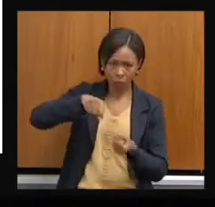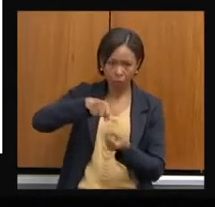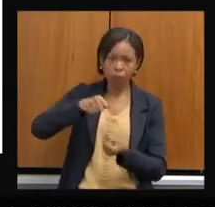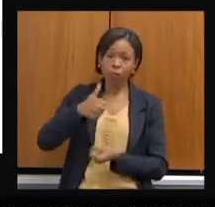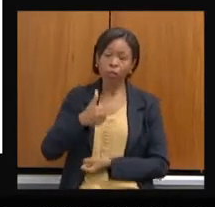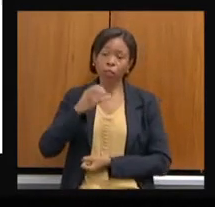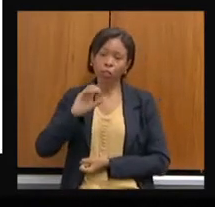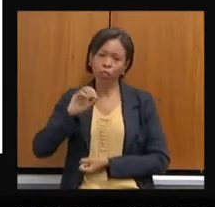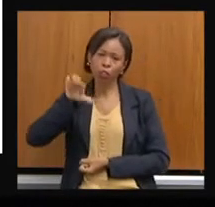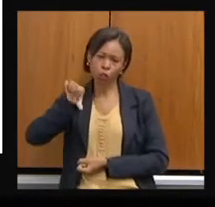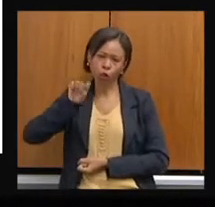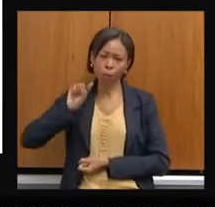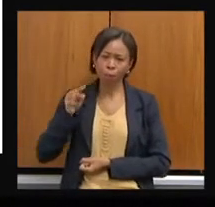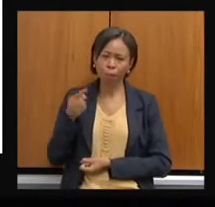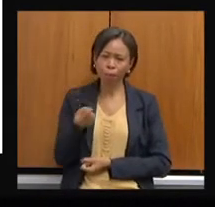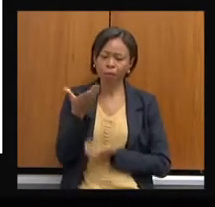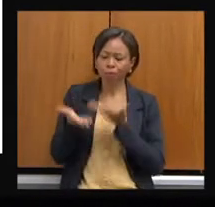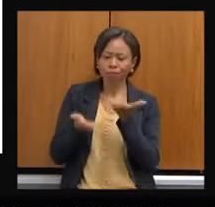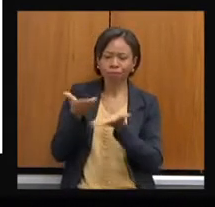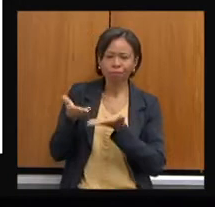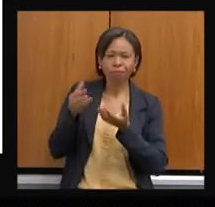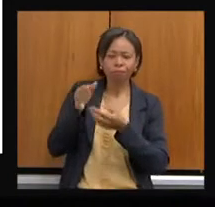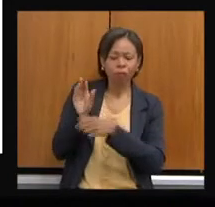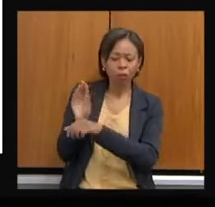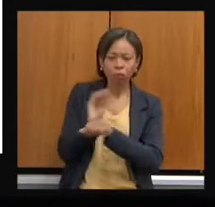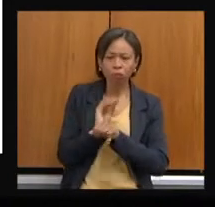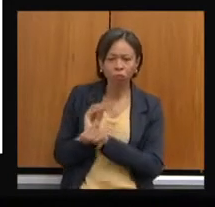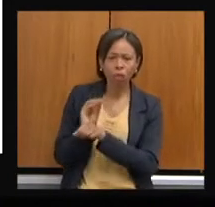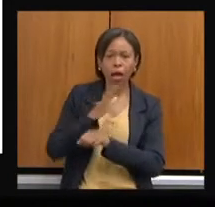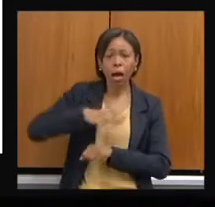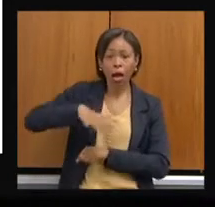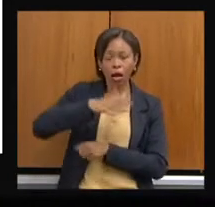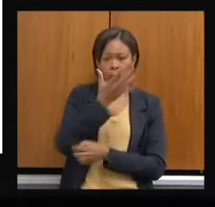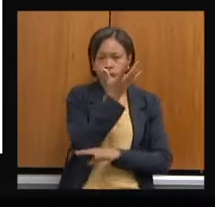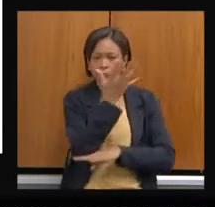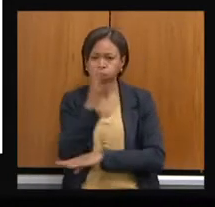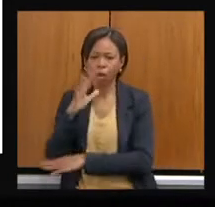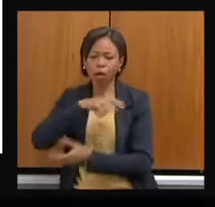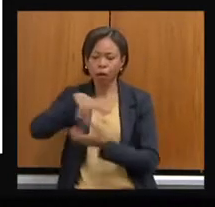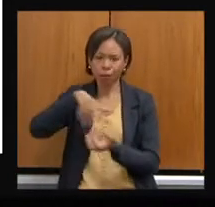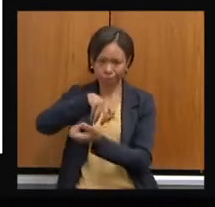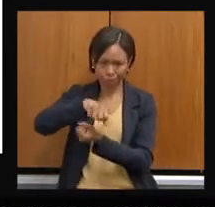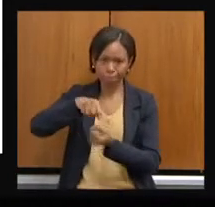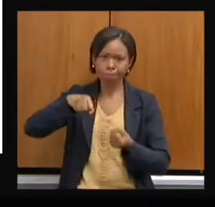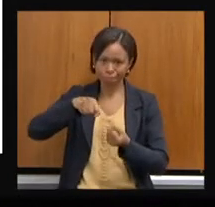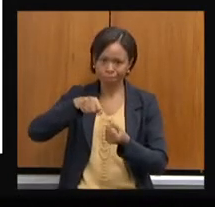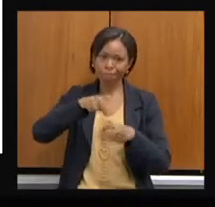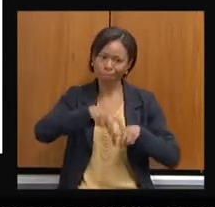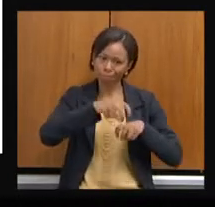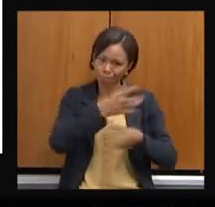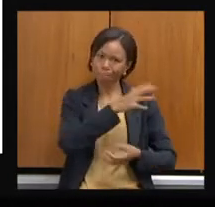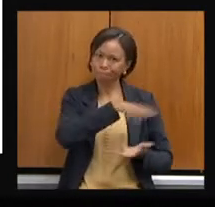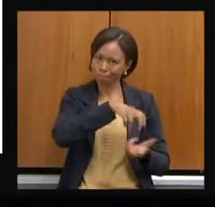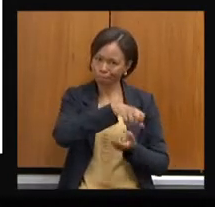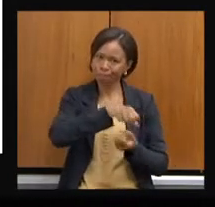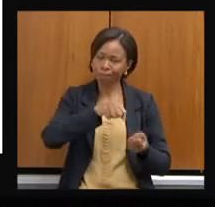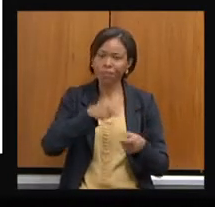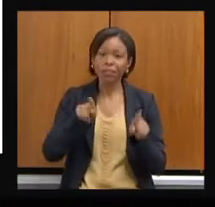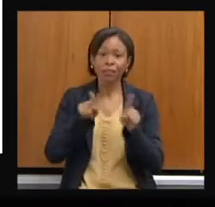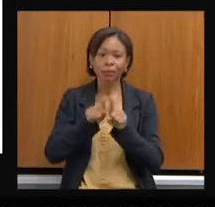109 mil atendimentos em área na área de Meio Ambiente agricultura sustentável e aqui nós estamos também